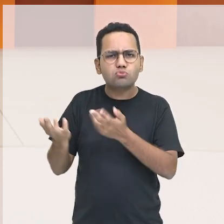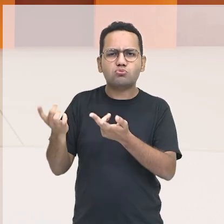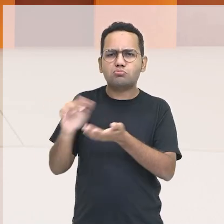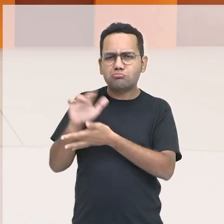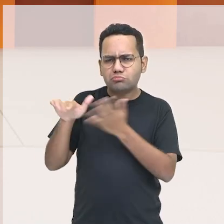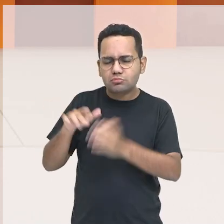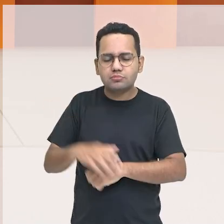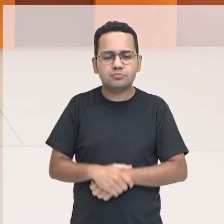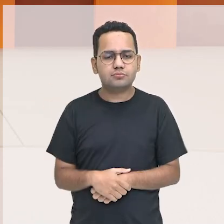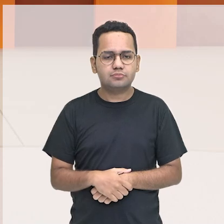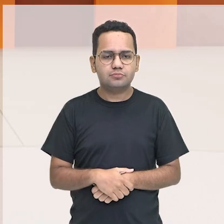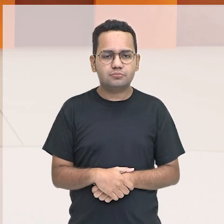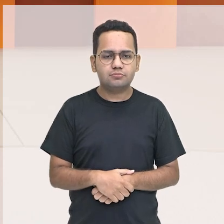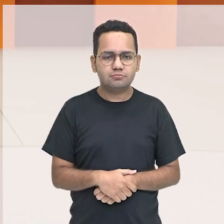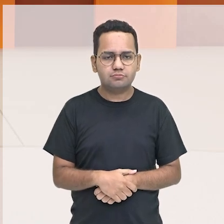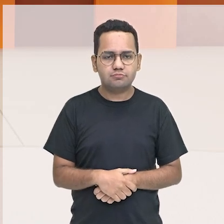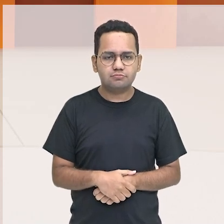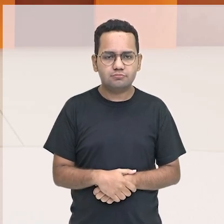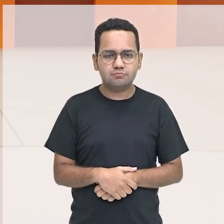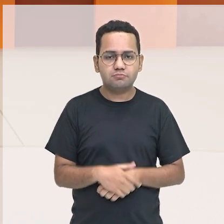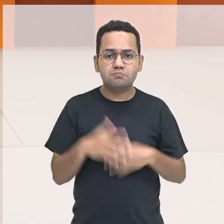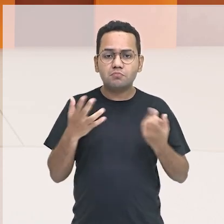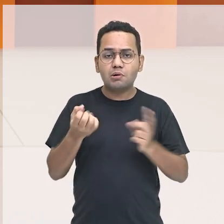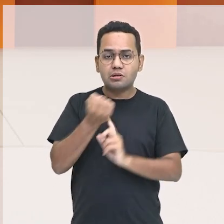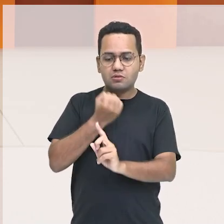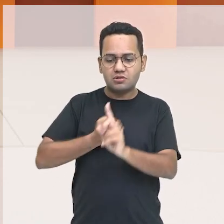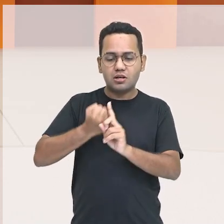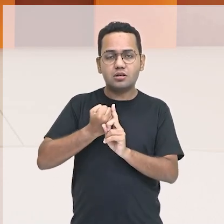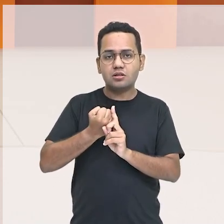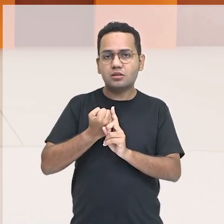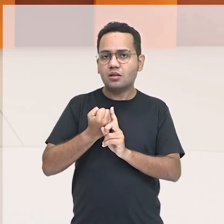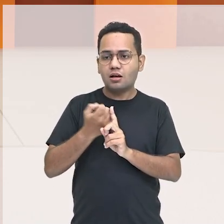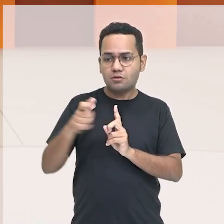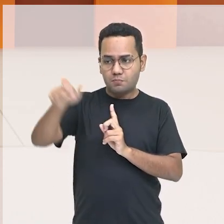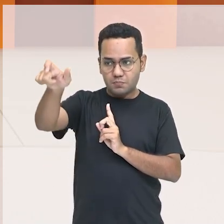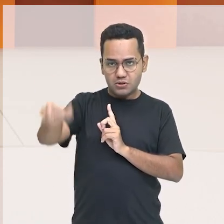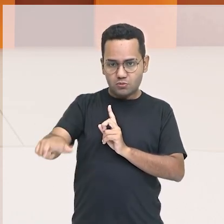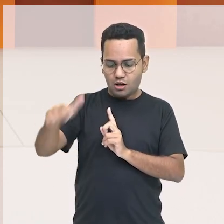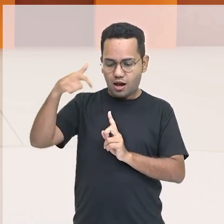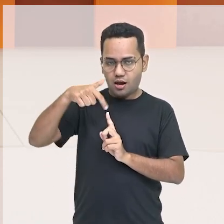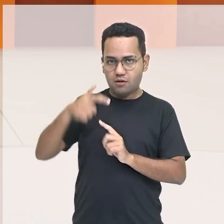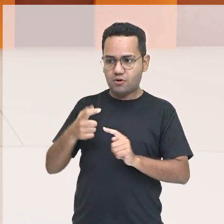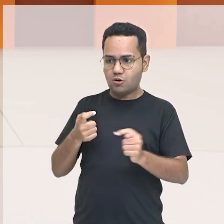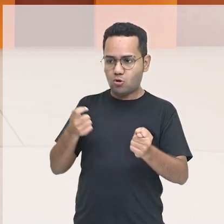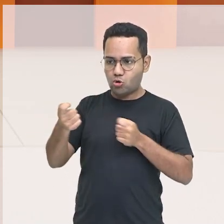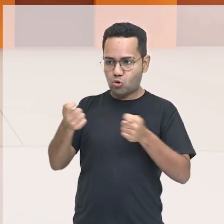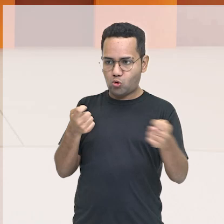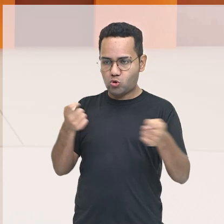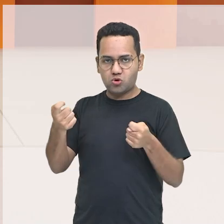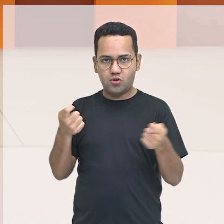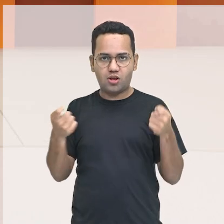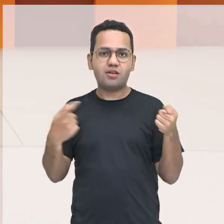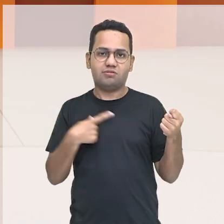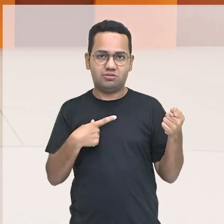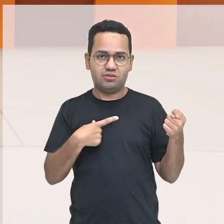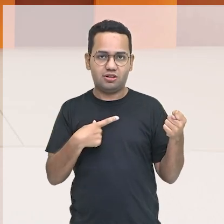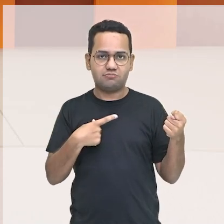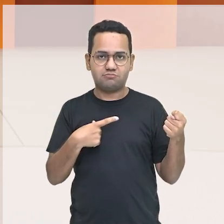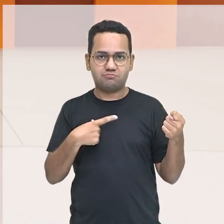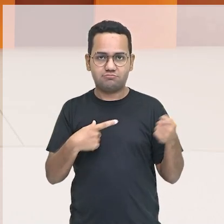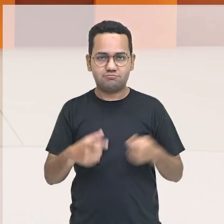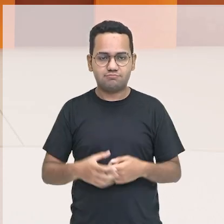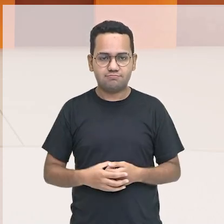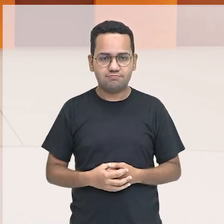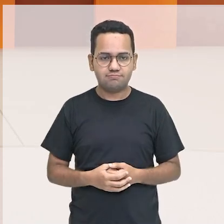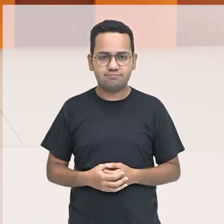sobre o indivíduo, um controle social, né? A gente nem sabe, mas a gente está sendo controlado,